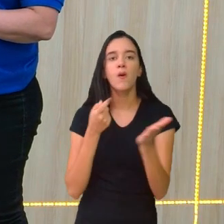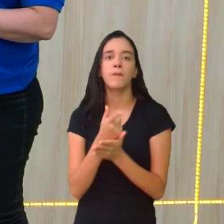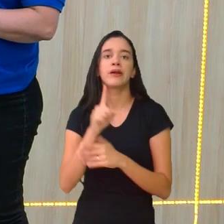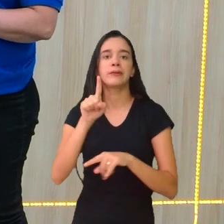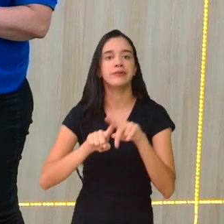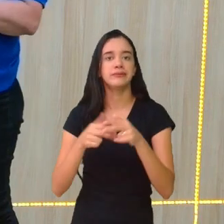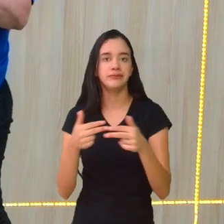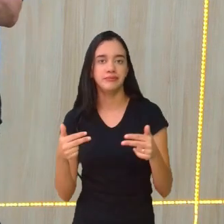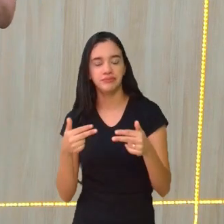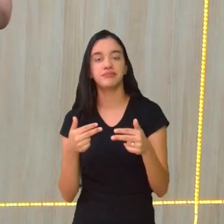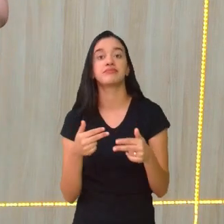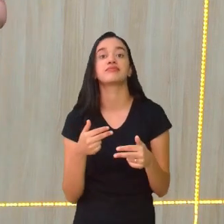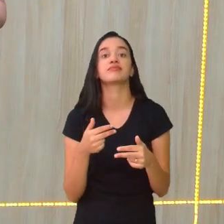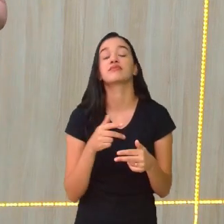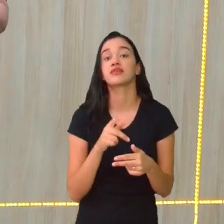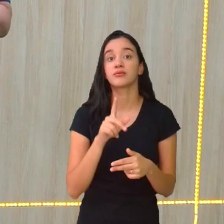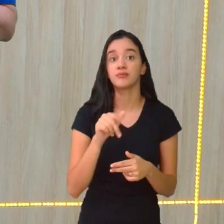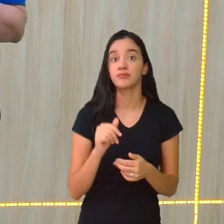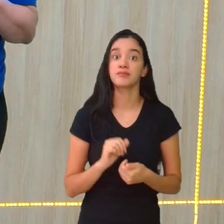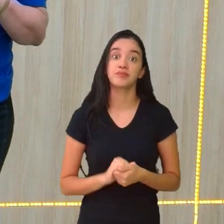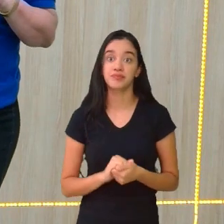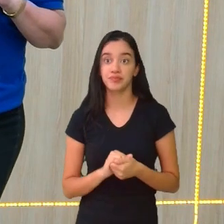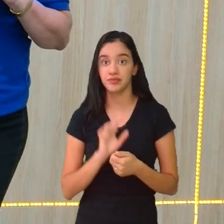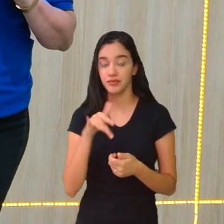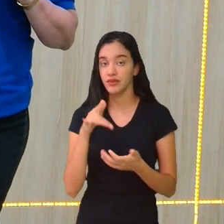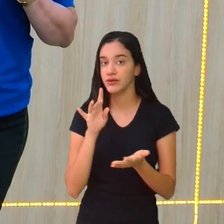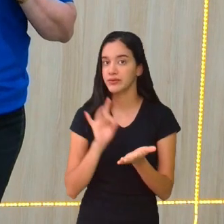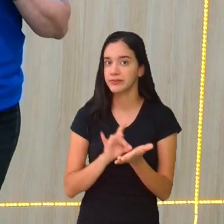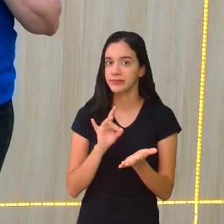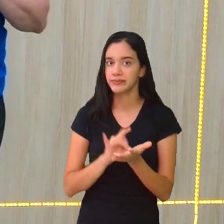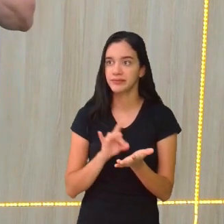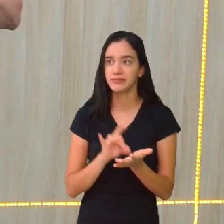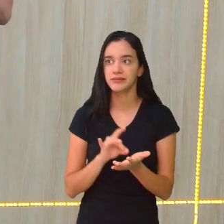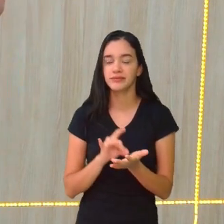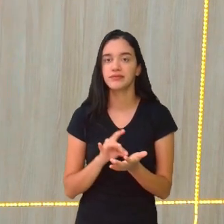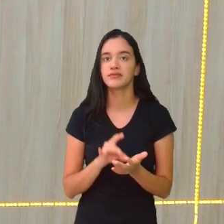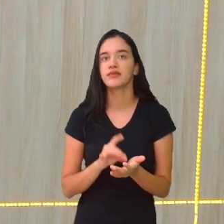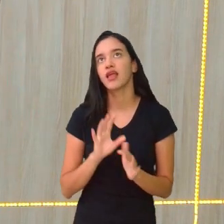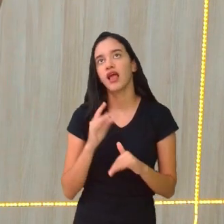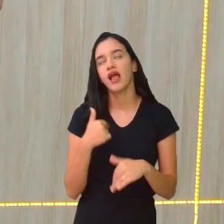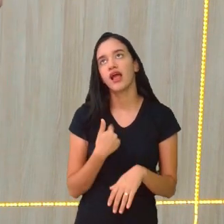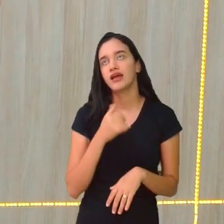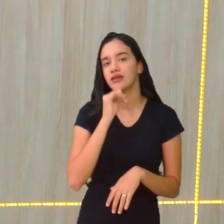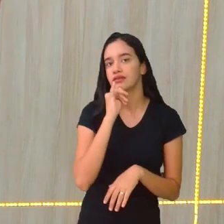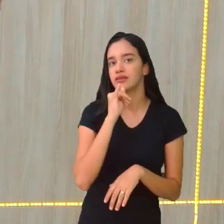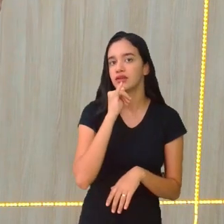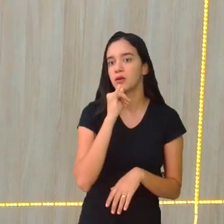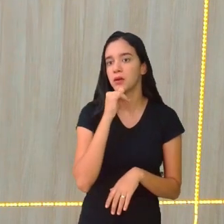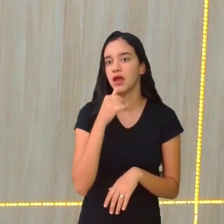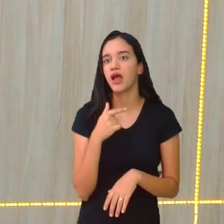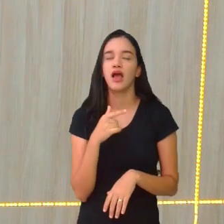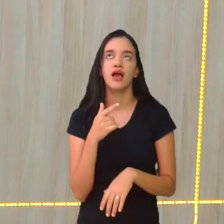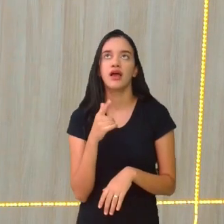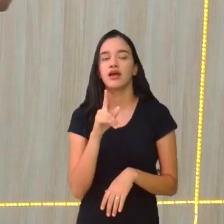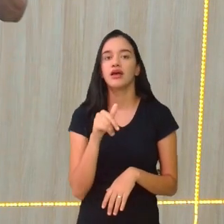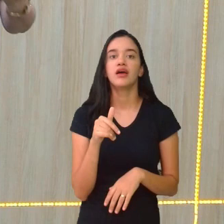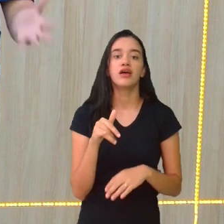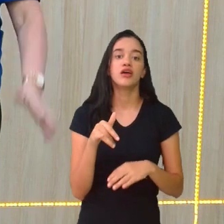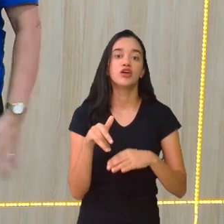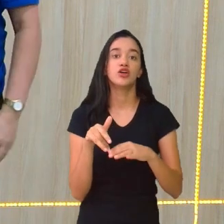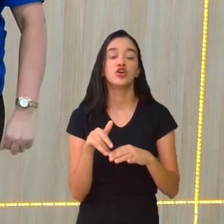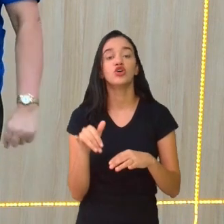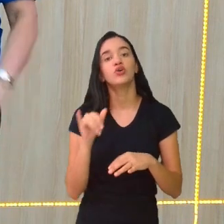escolar completo do ano letivo, não é? Fui a